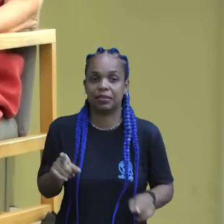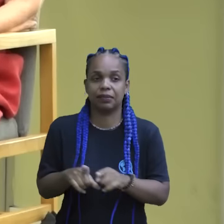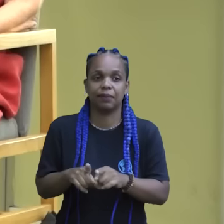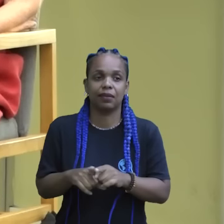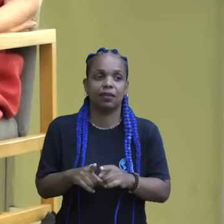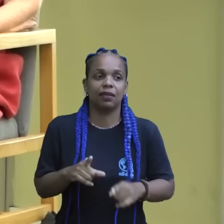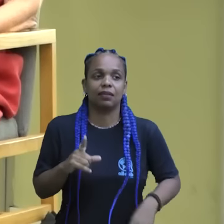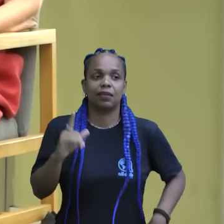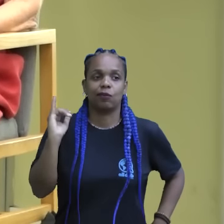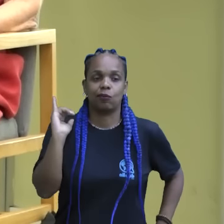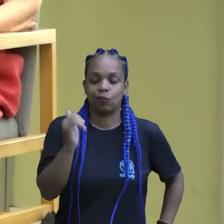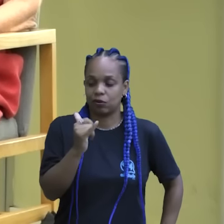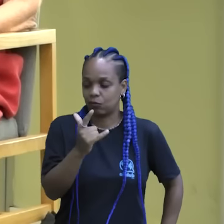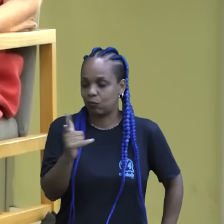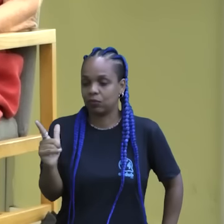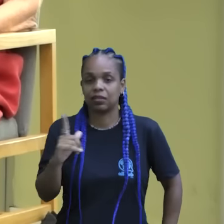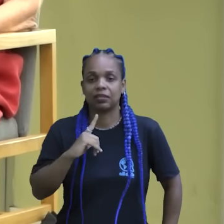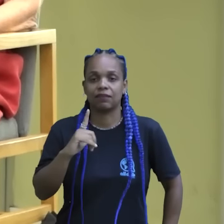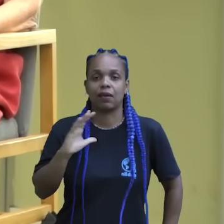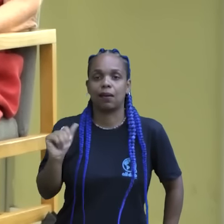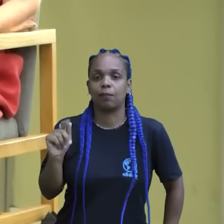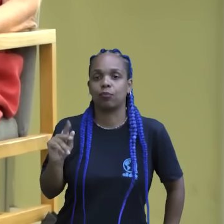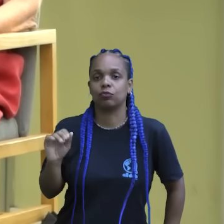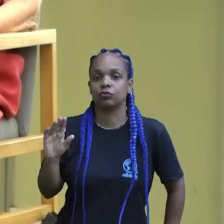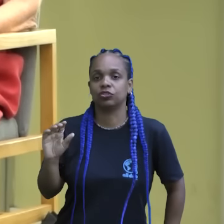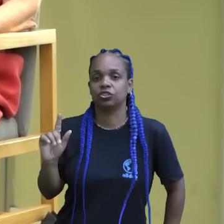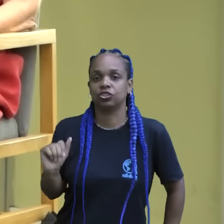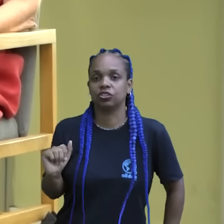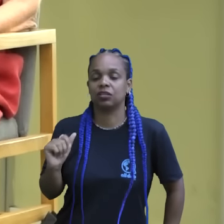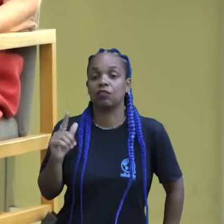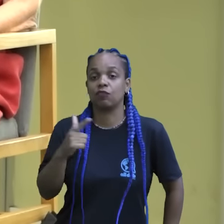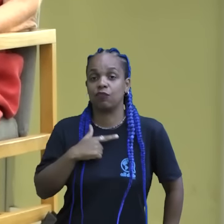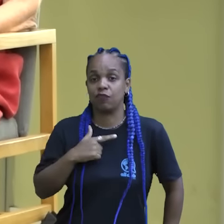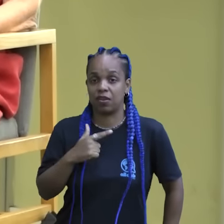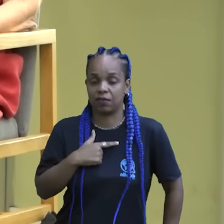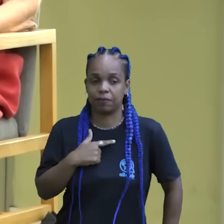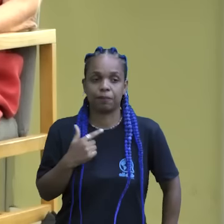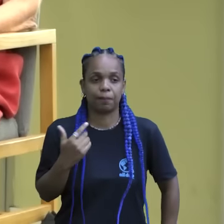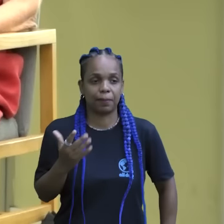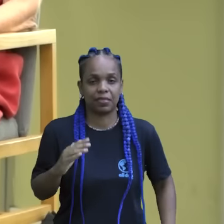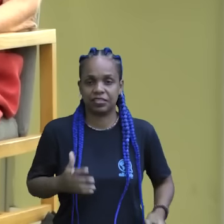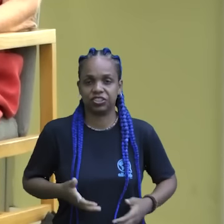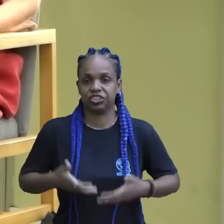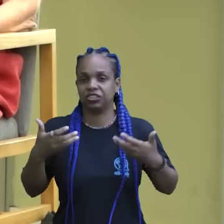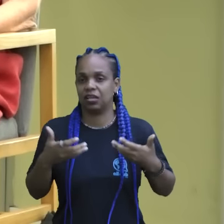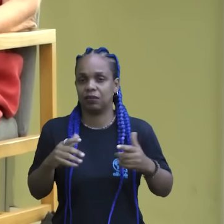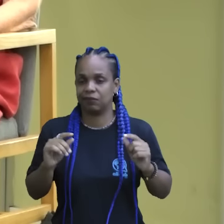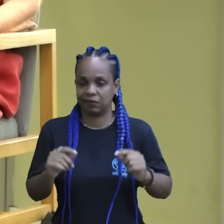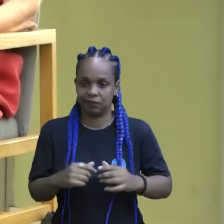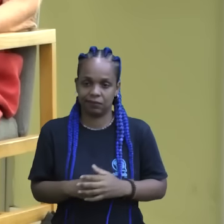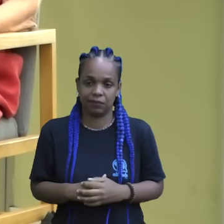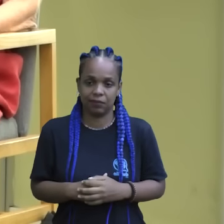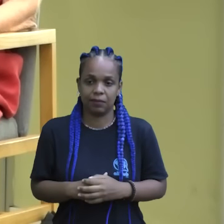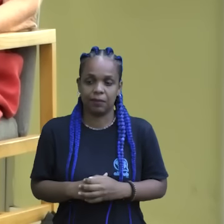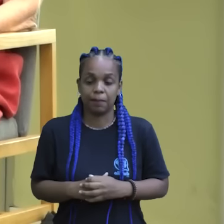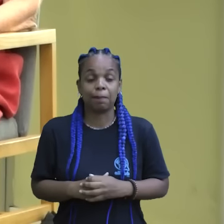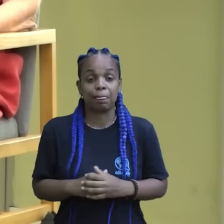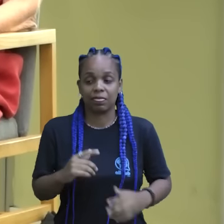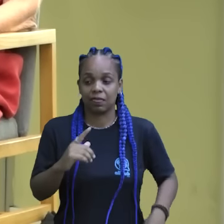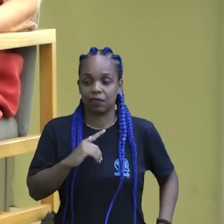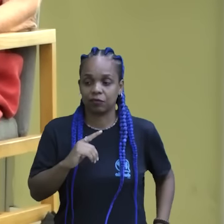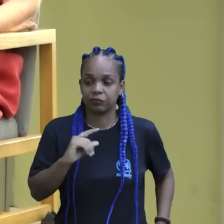destaca como os bonitões que faziam, que nem o Mariano, faziam a palestra, que ele não é... Ou seja, de novo,